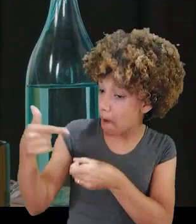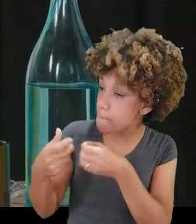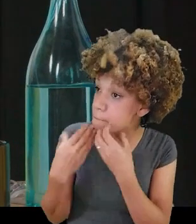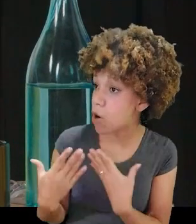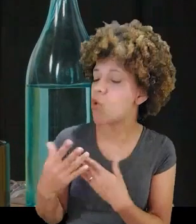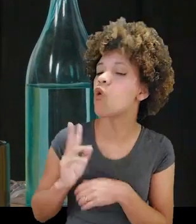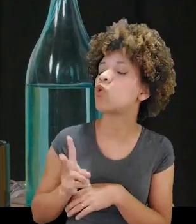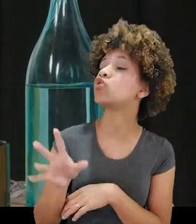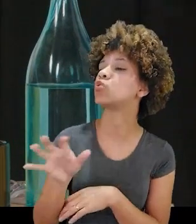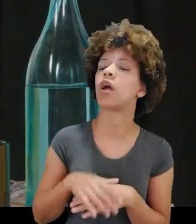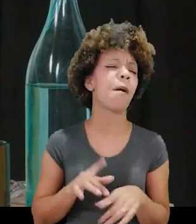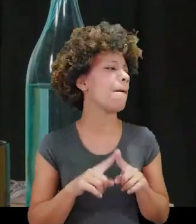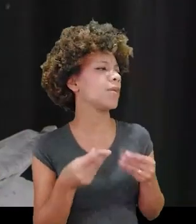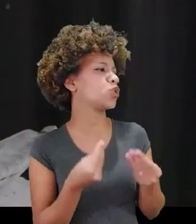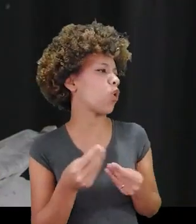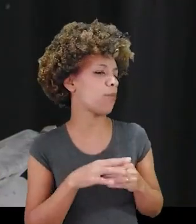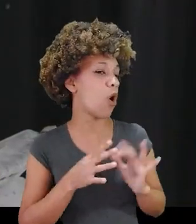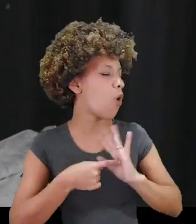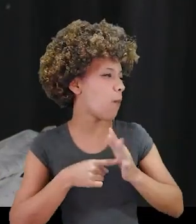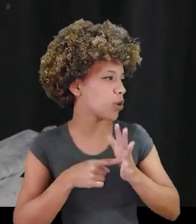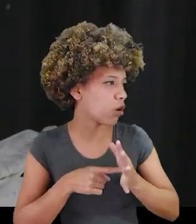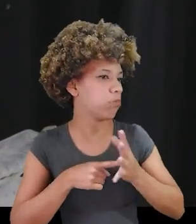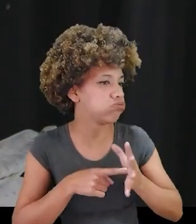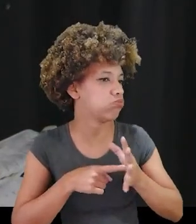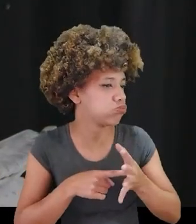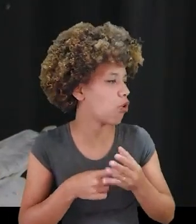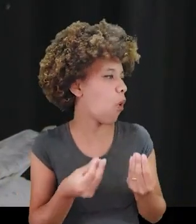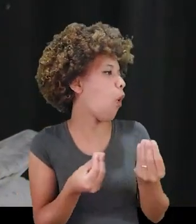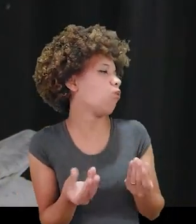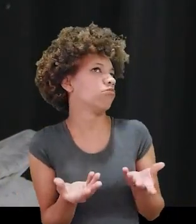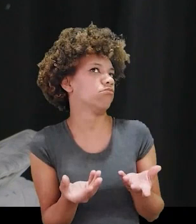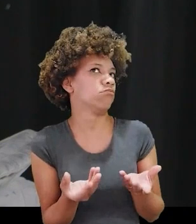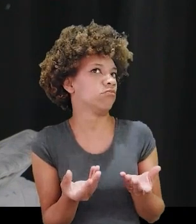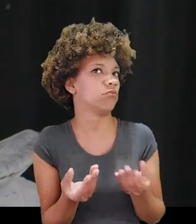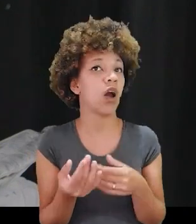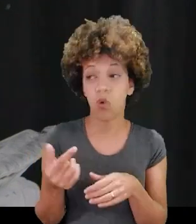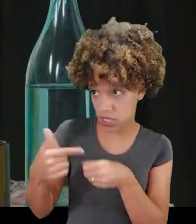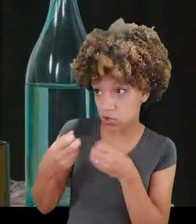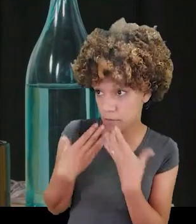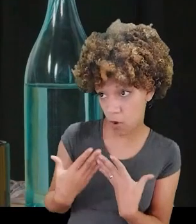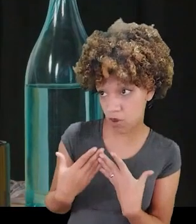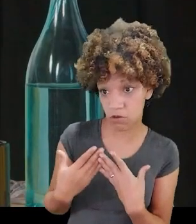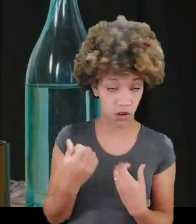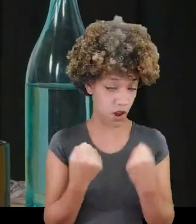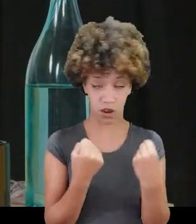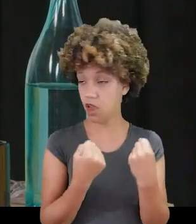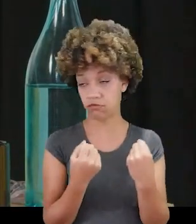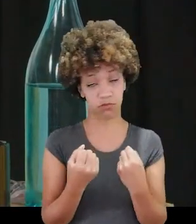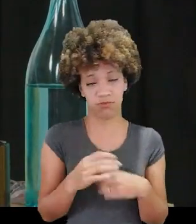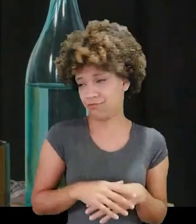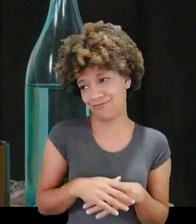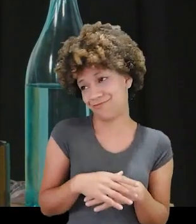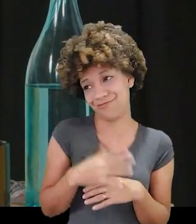abaixou no posto posto foi bom continue mas como é que eu sei o motor ele faz uma engasgada o carro negativo é boa É